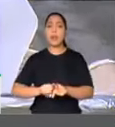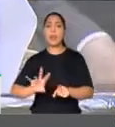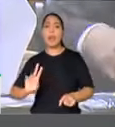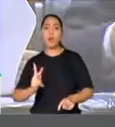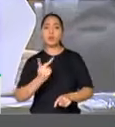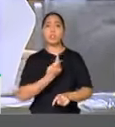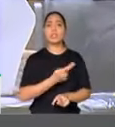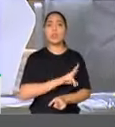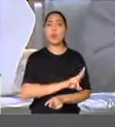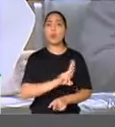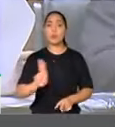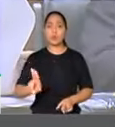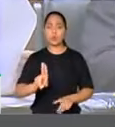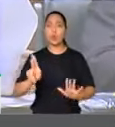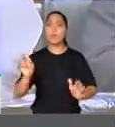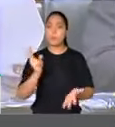a